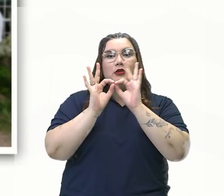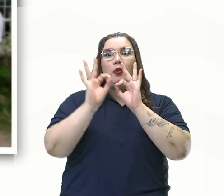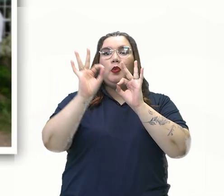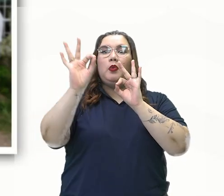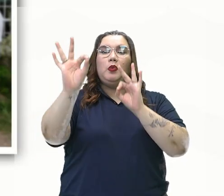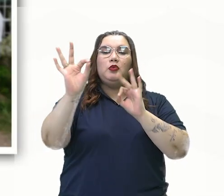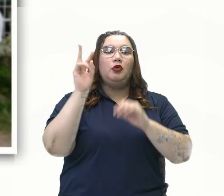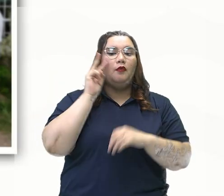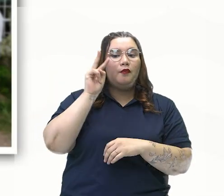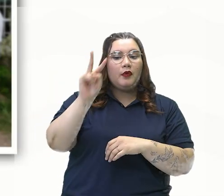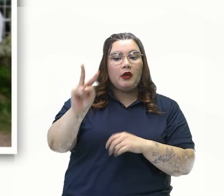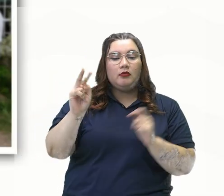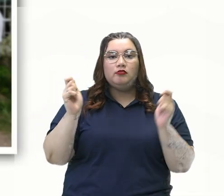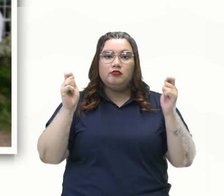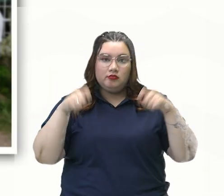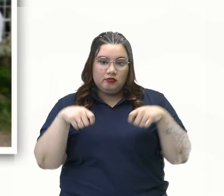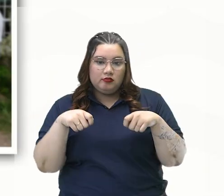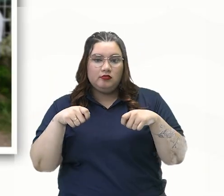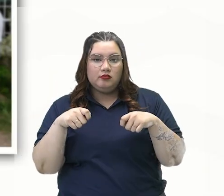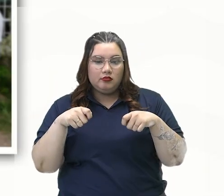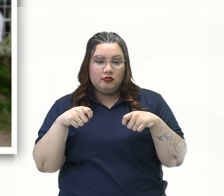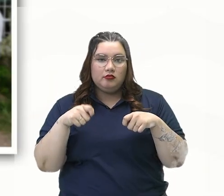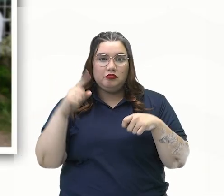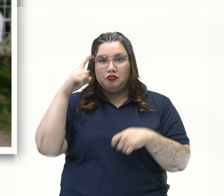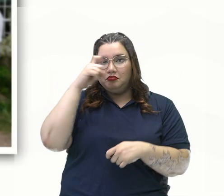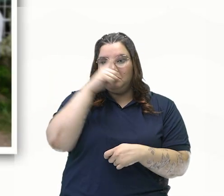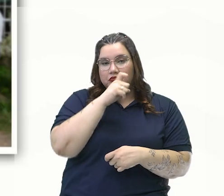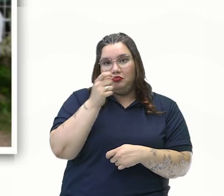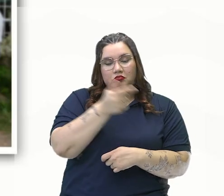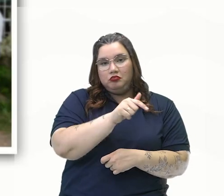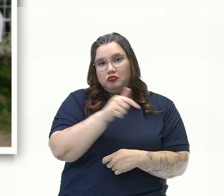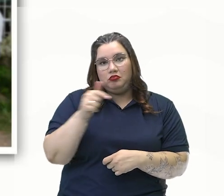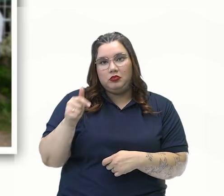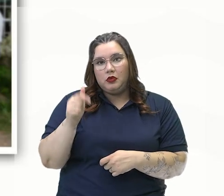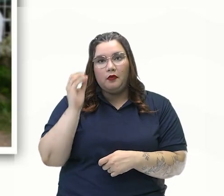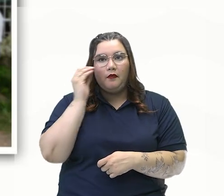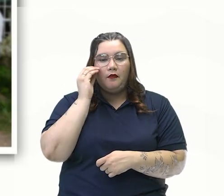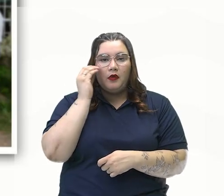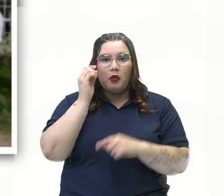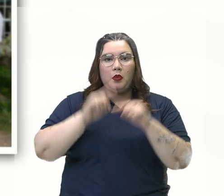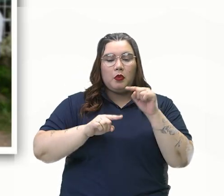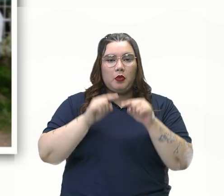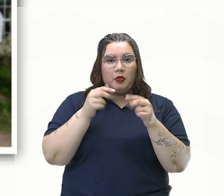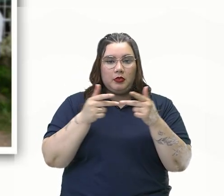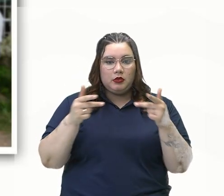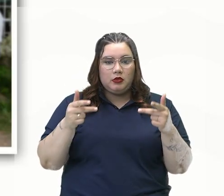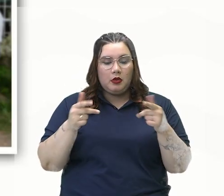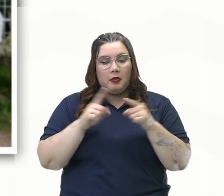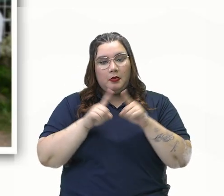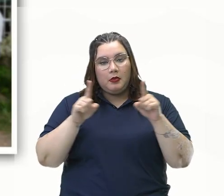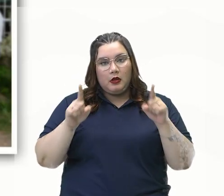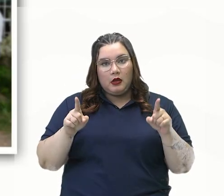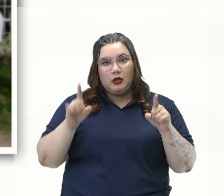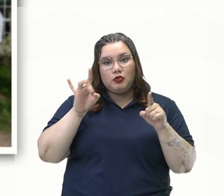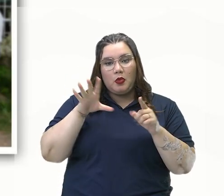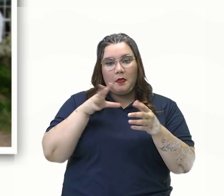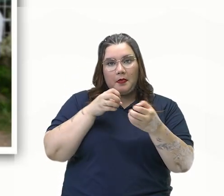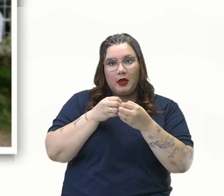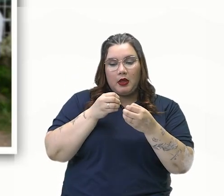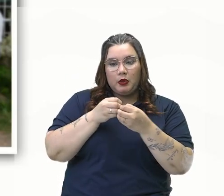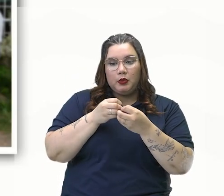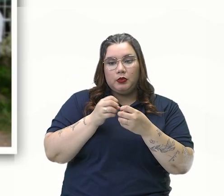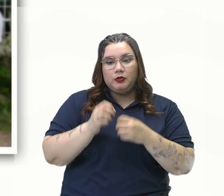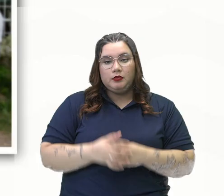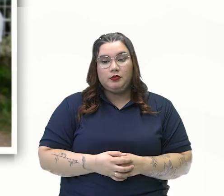e quem tem hipermetropia não tem dificuldade de observar objetos distantes, mas sim de observar objetos